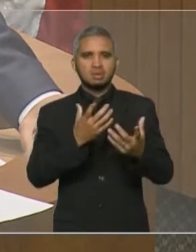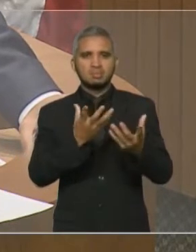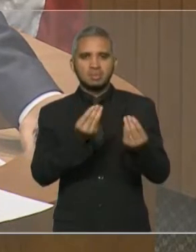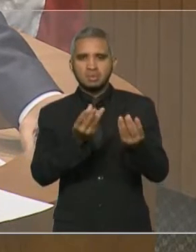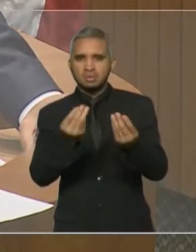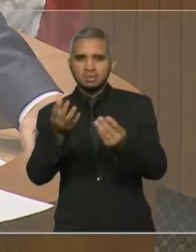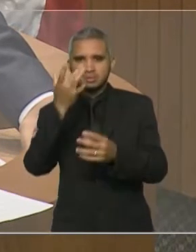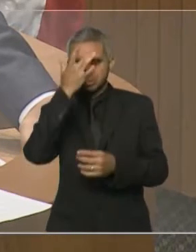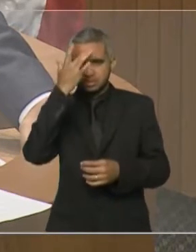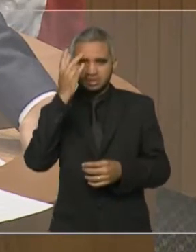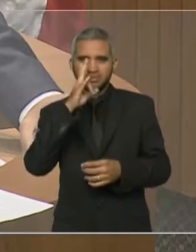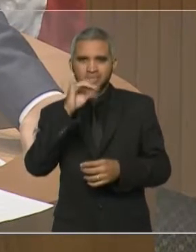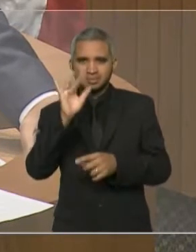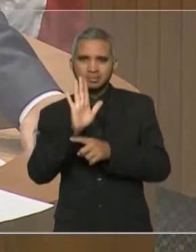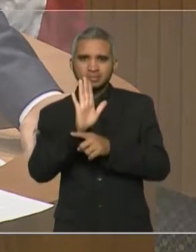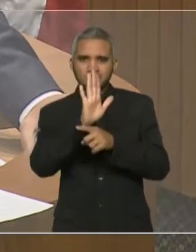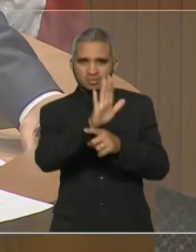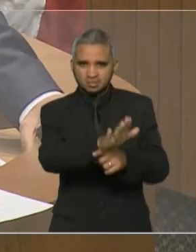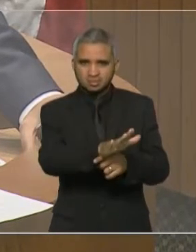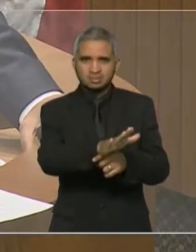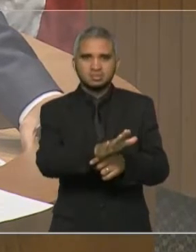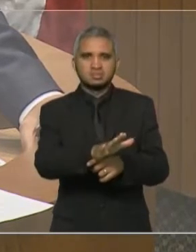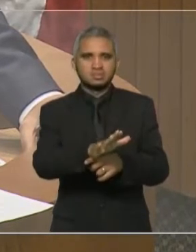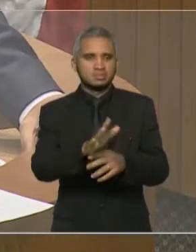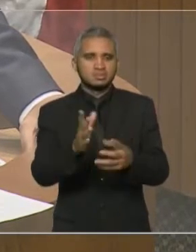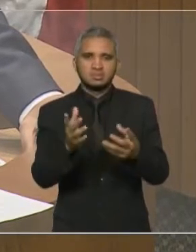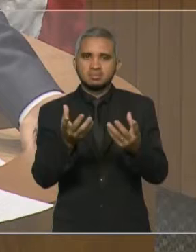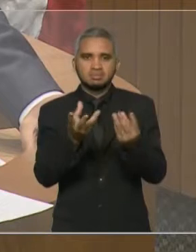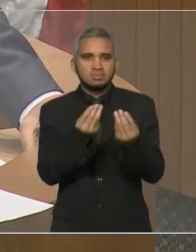é imensa e não se pode subestimar.